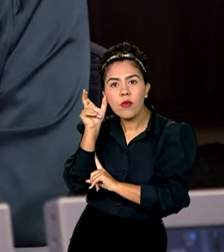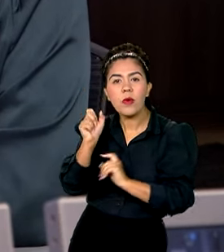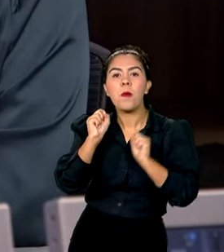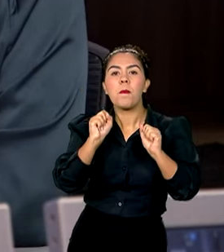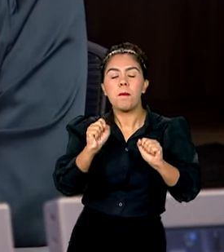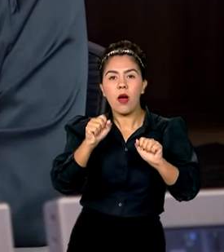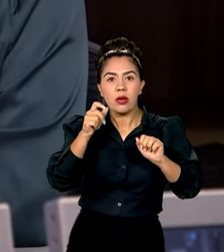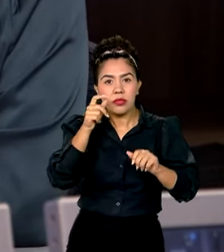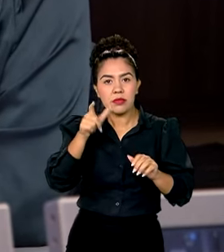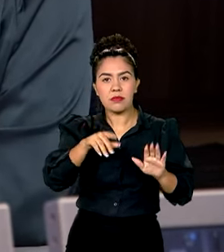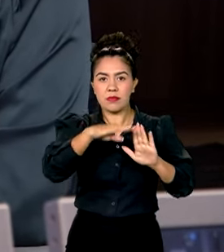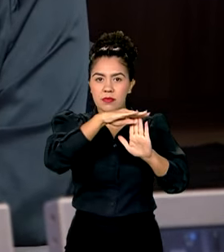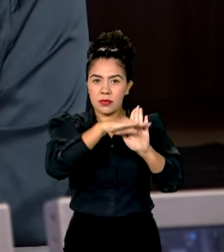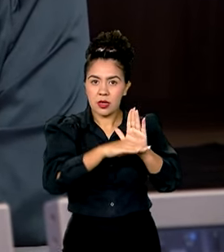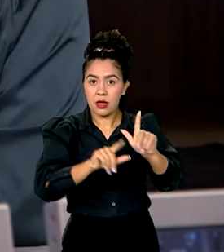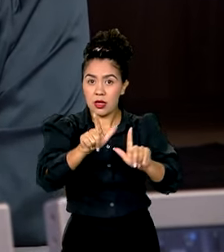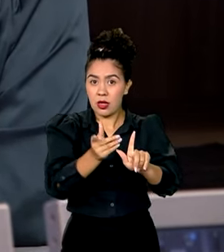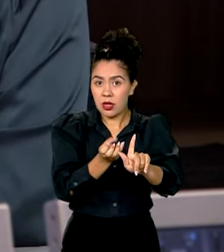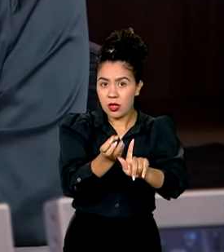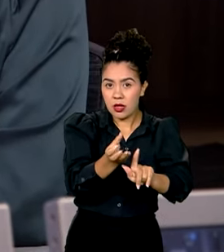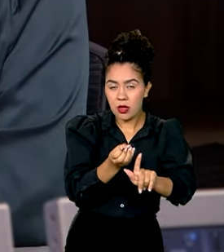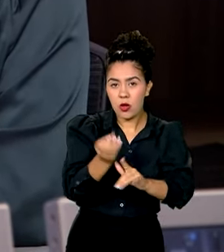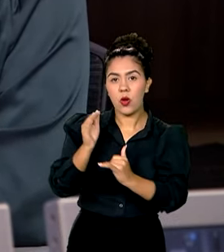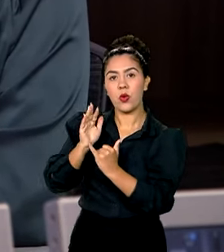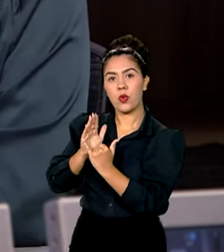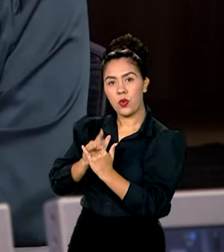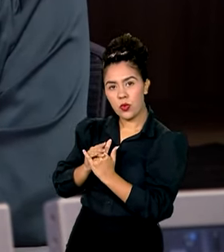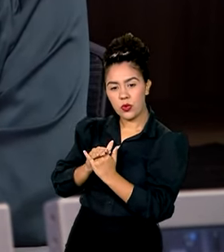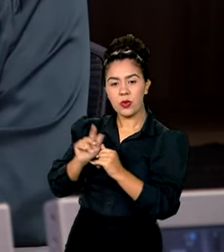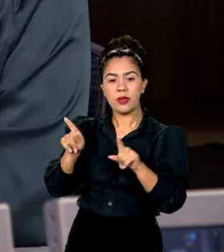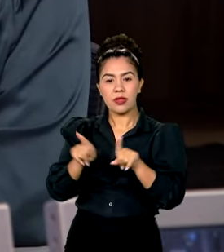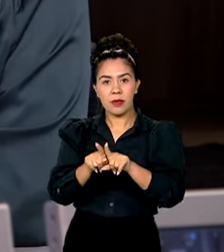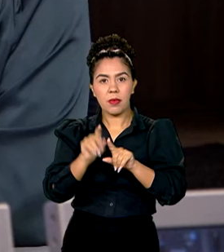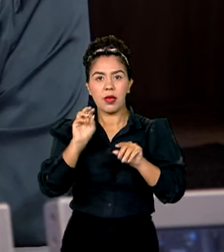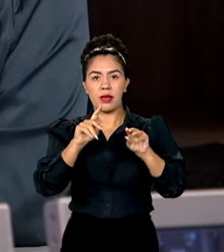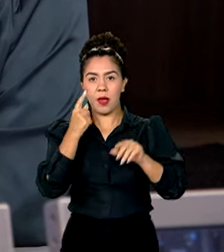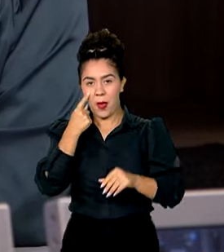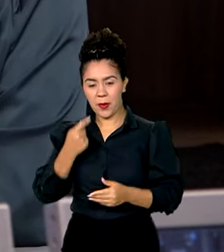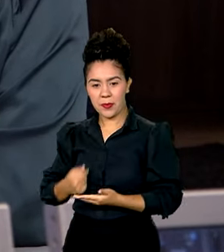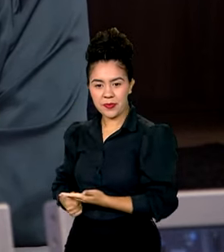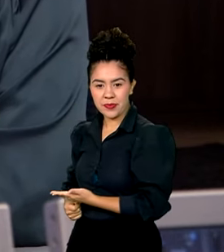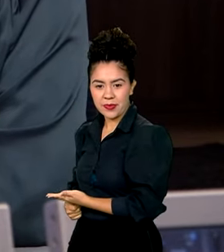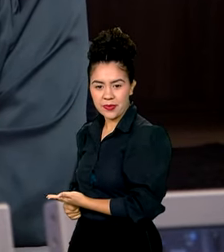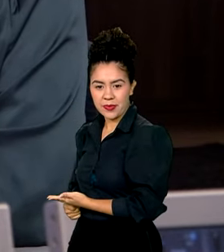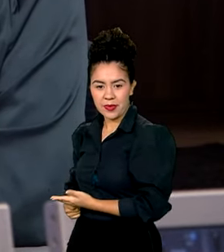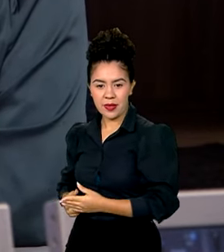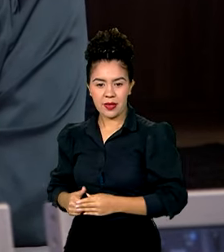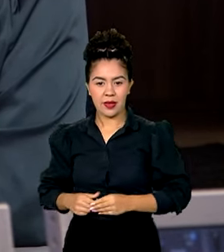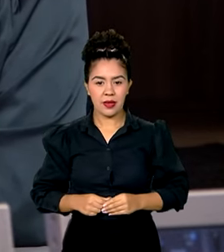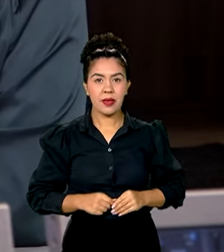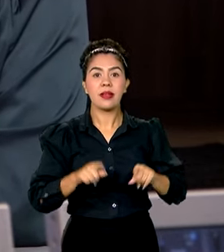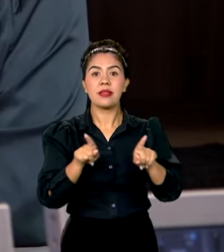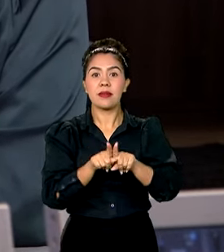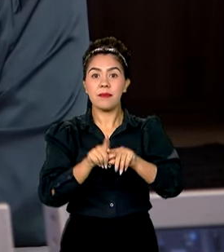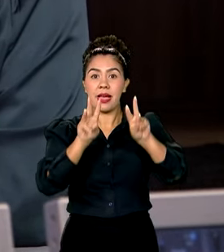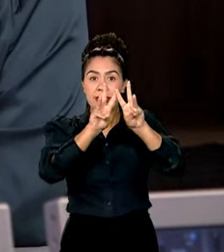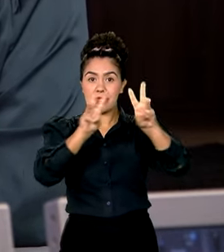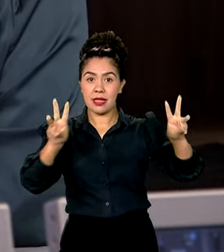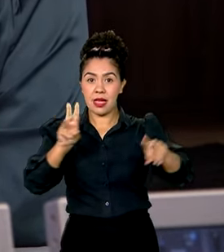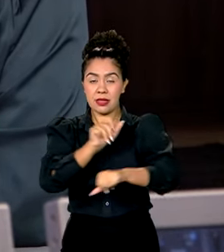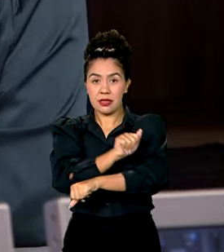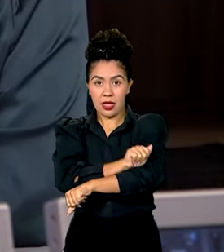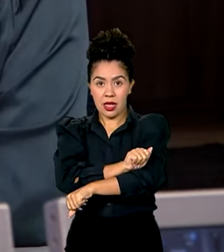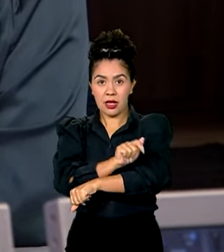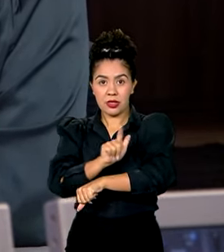goov ou pelo nosso YouTube pelo @canal goov vamos a outras opções a gente tem também o site da agência goov